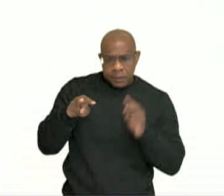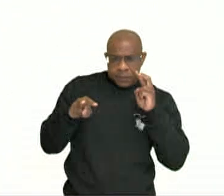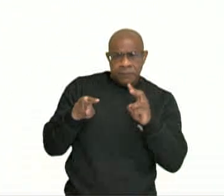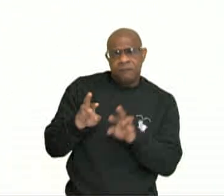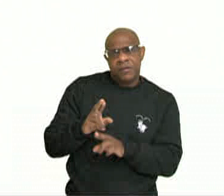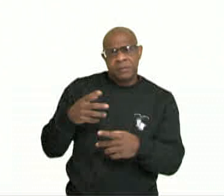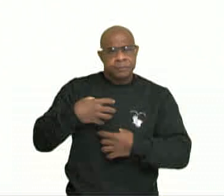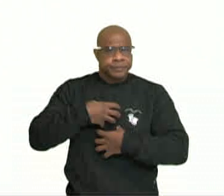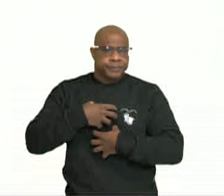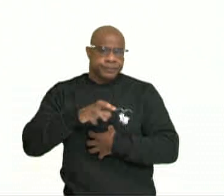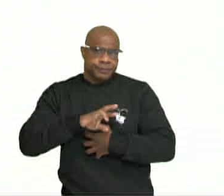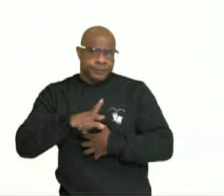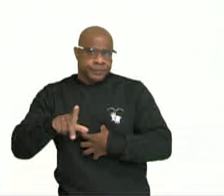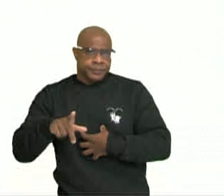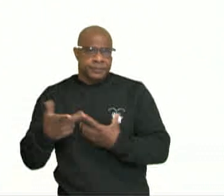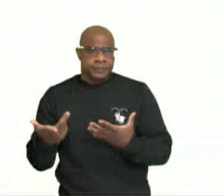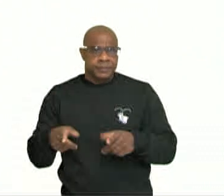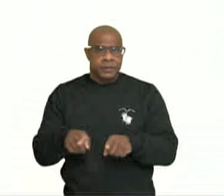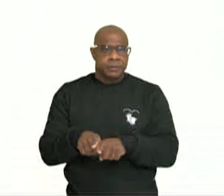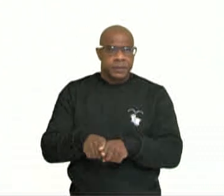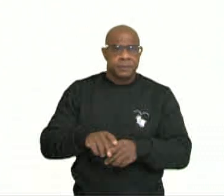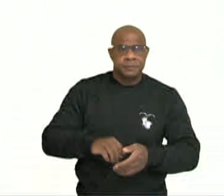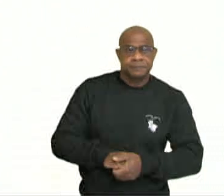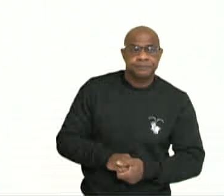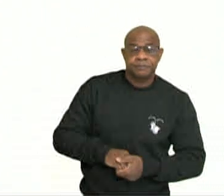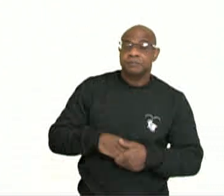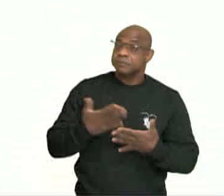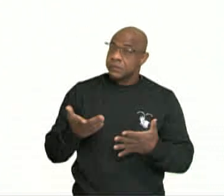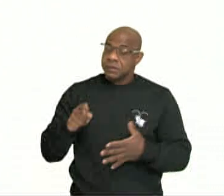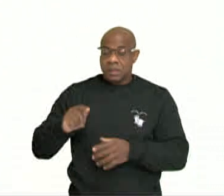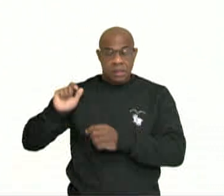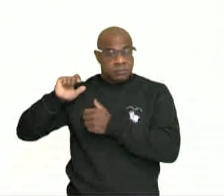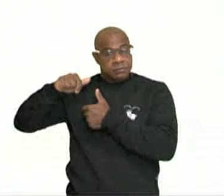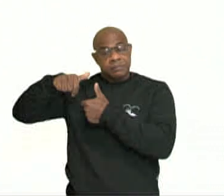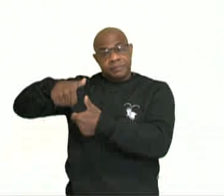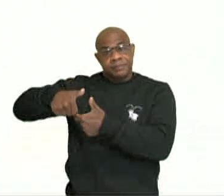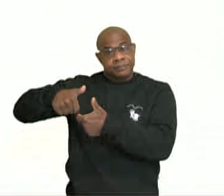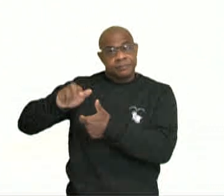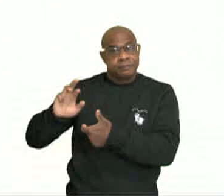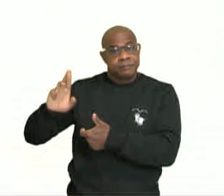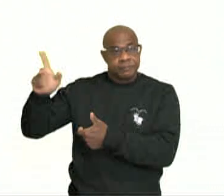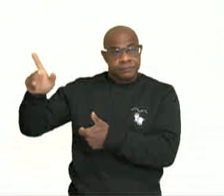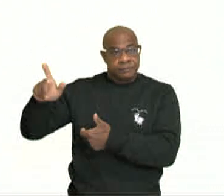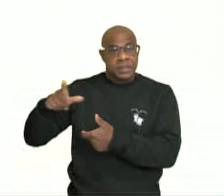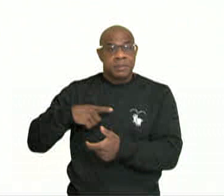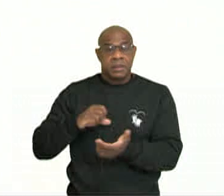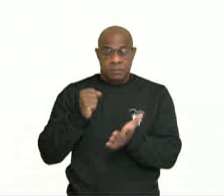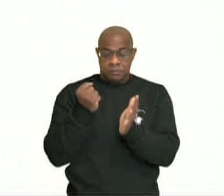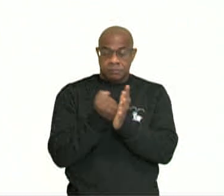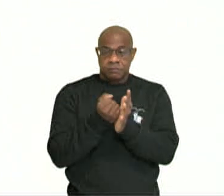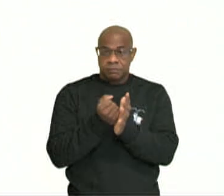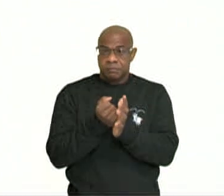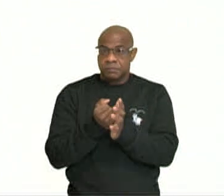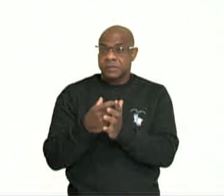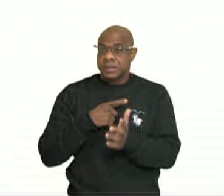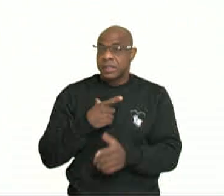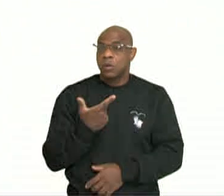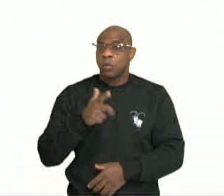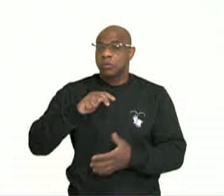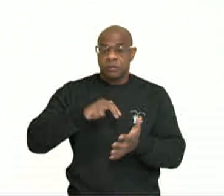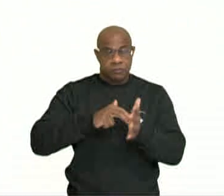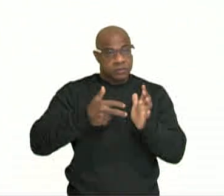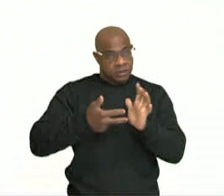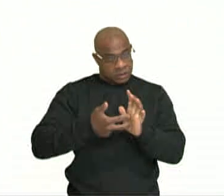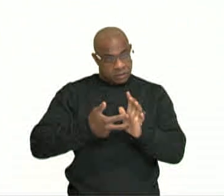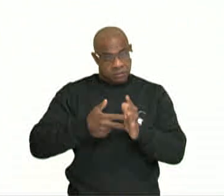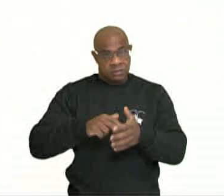quando usados pelo protagonista daquela tradição, o símbolo ganha outro significado. Ele é político, de